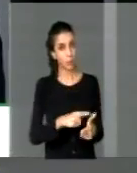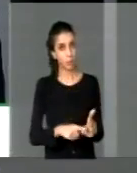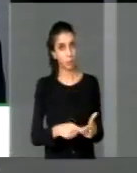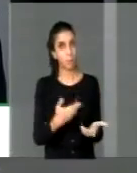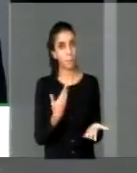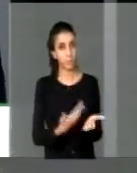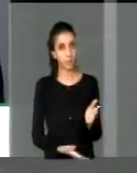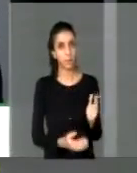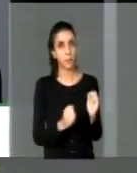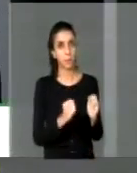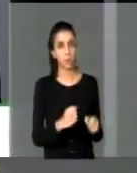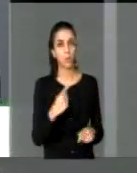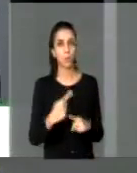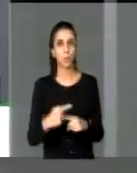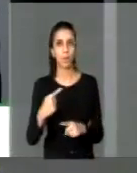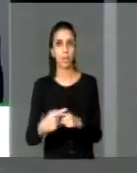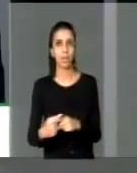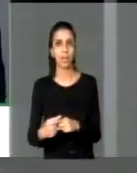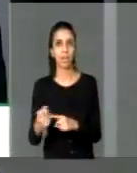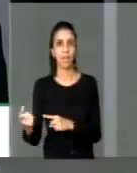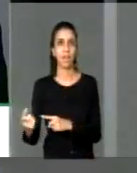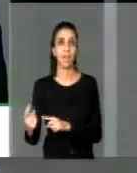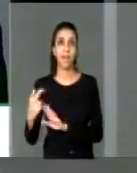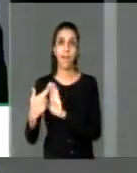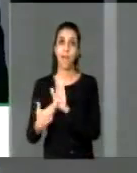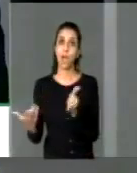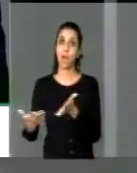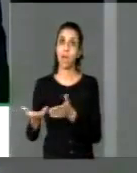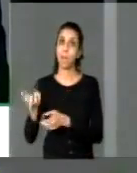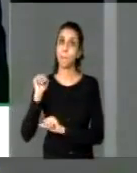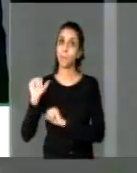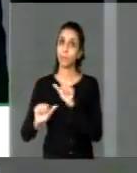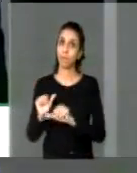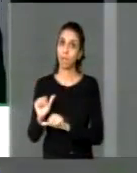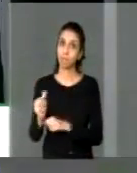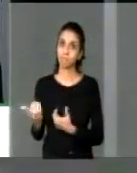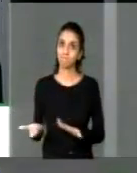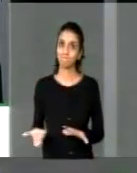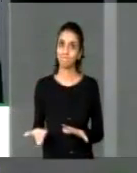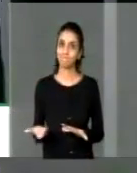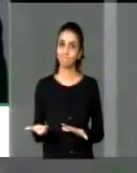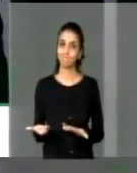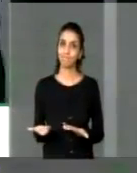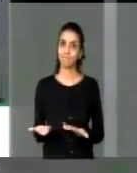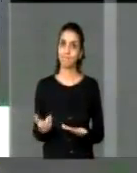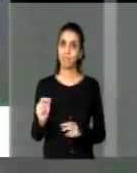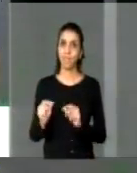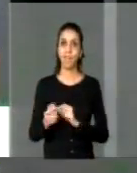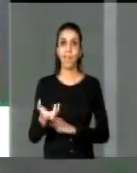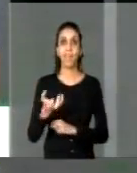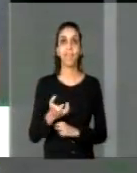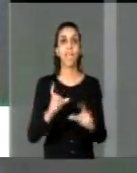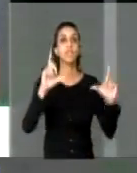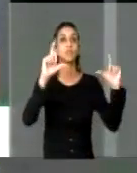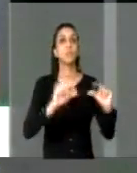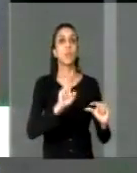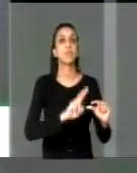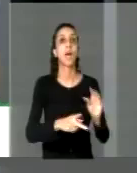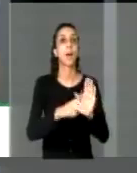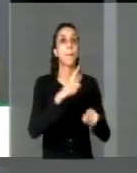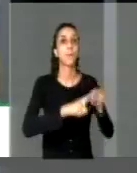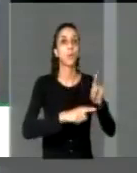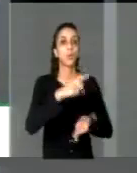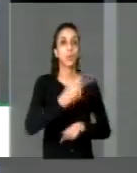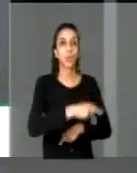das exigências do conteúdo local. É essa política de redução do conteúdo local que põe em risco